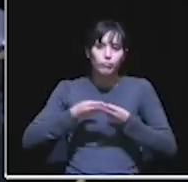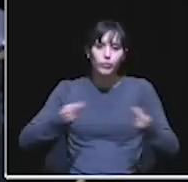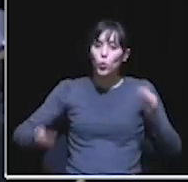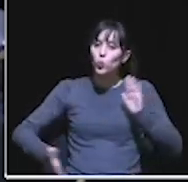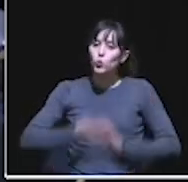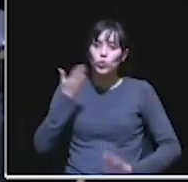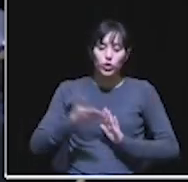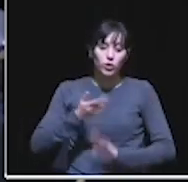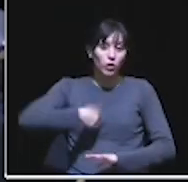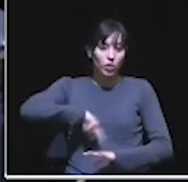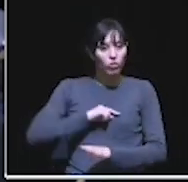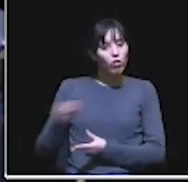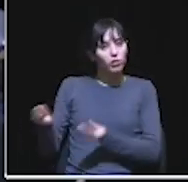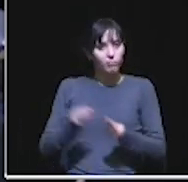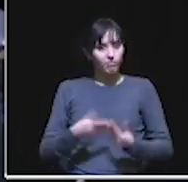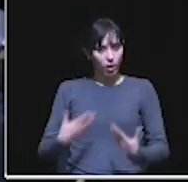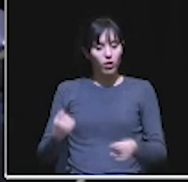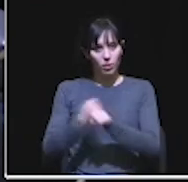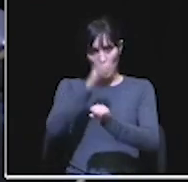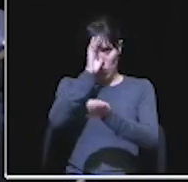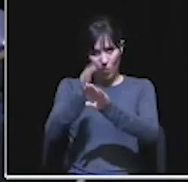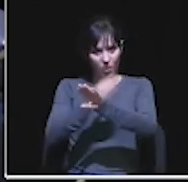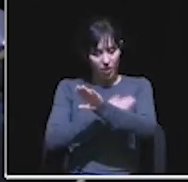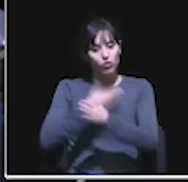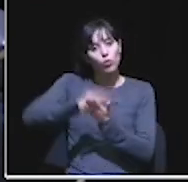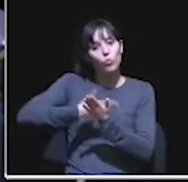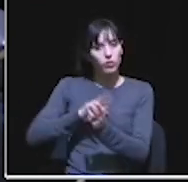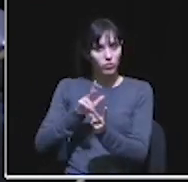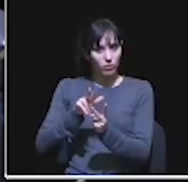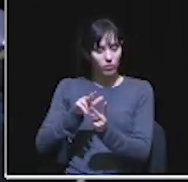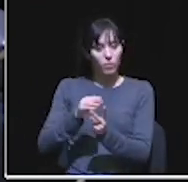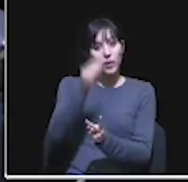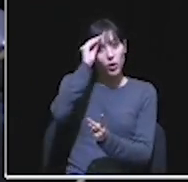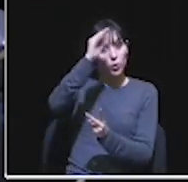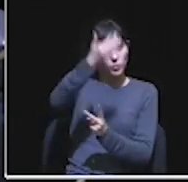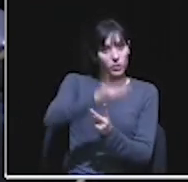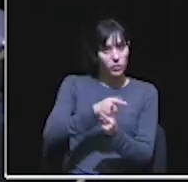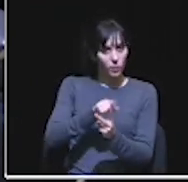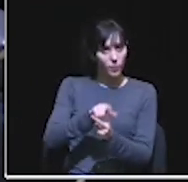Nós trouxemos para este período, antes da ordem do dia, dois documentos. O primeiro é uma recomendação